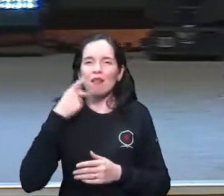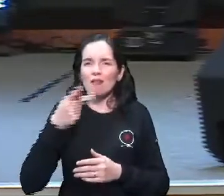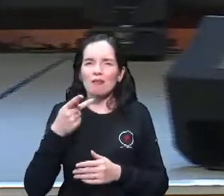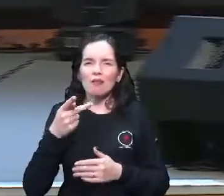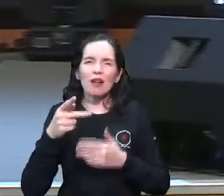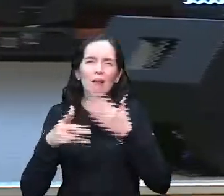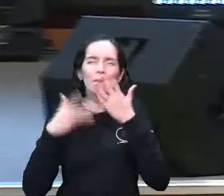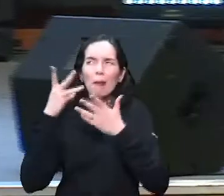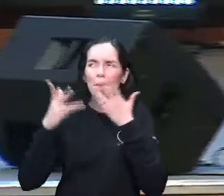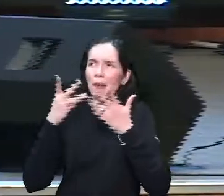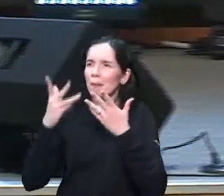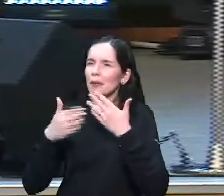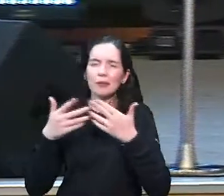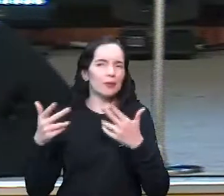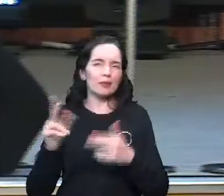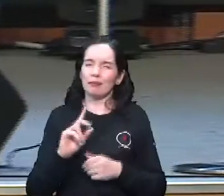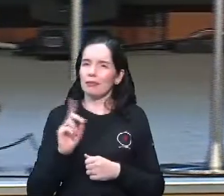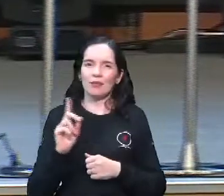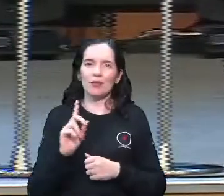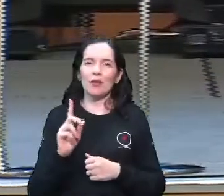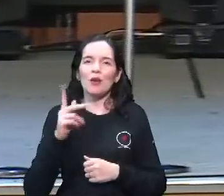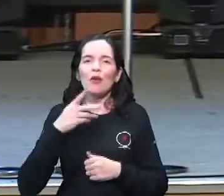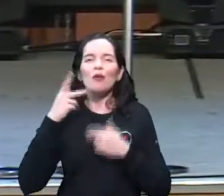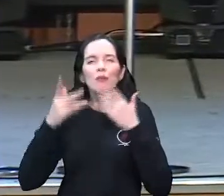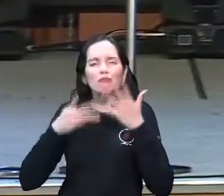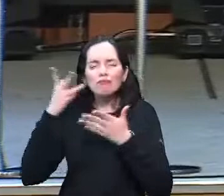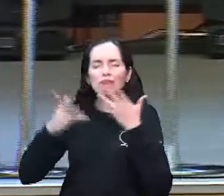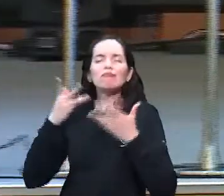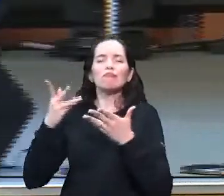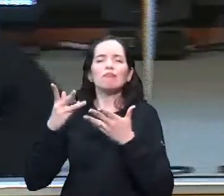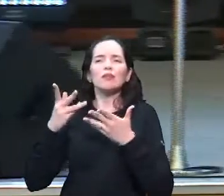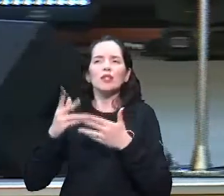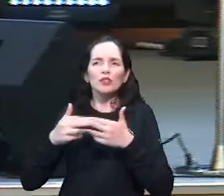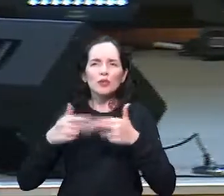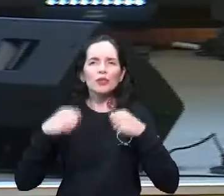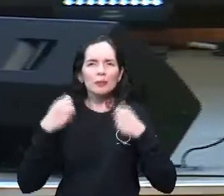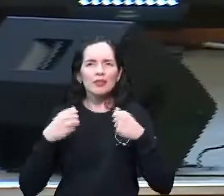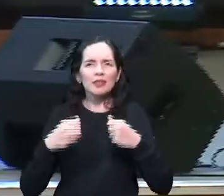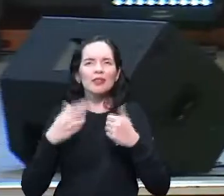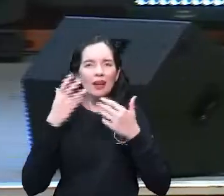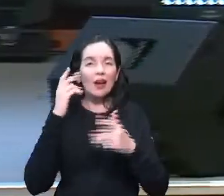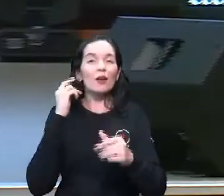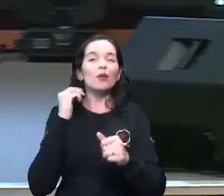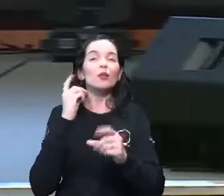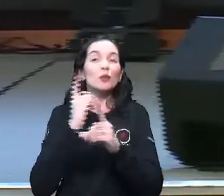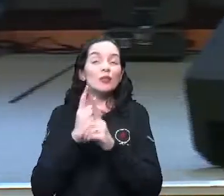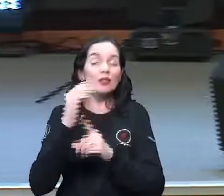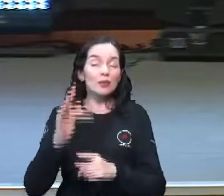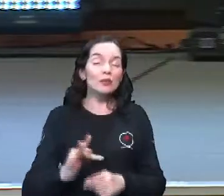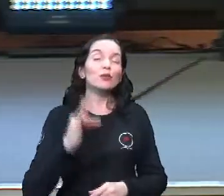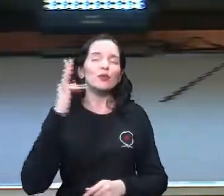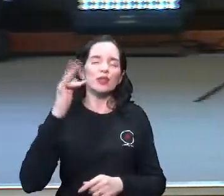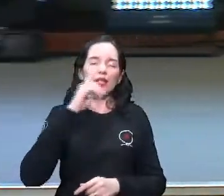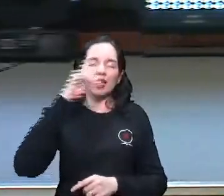fale o que você quer encontrar no futuro, porque Deus é poderoso para pegar suas palavras e transformar em